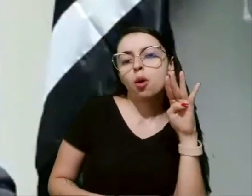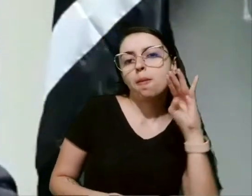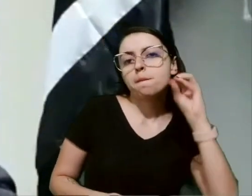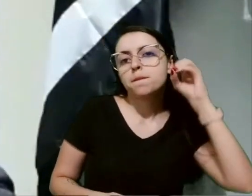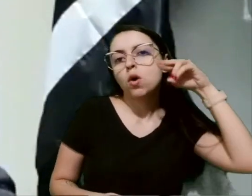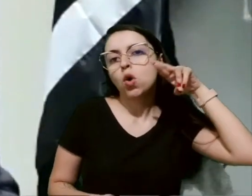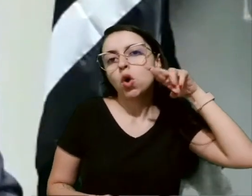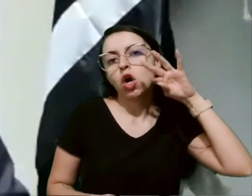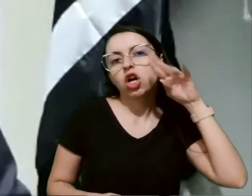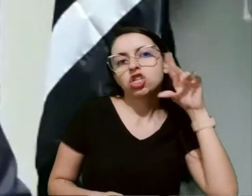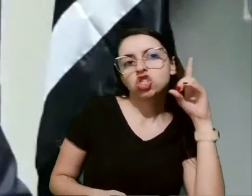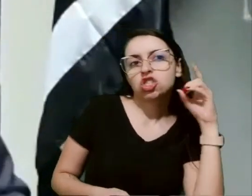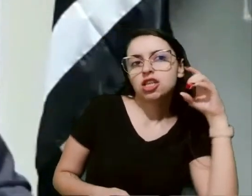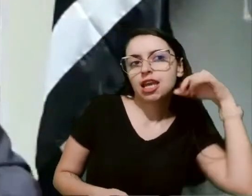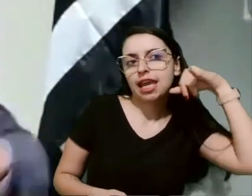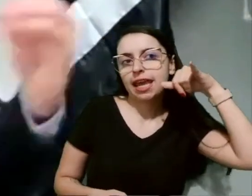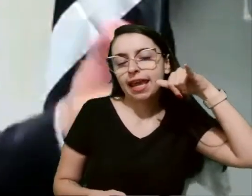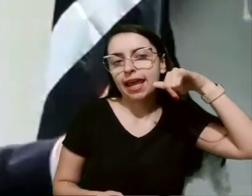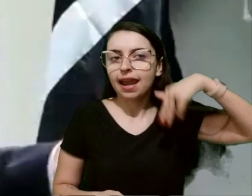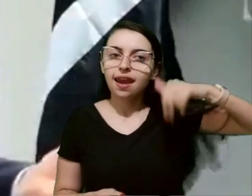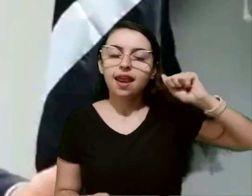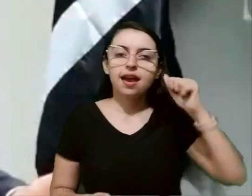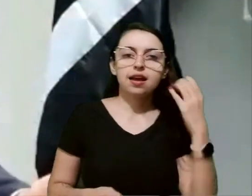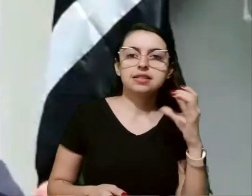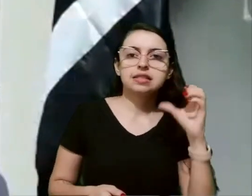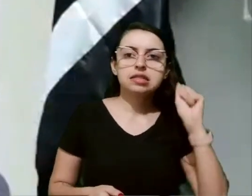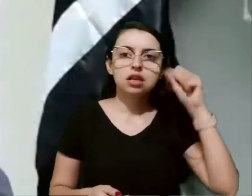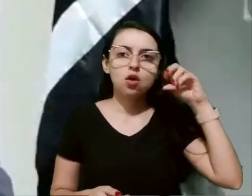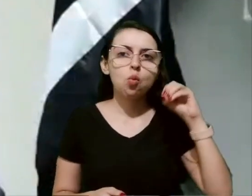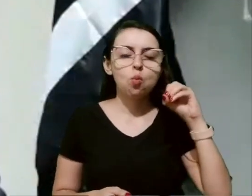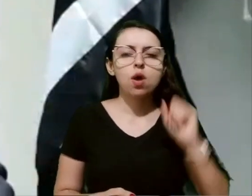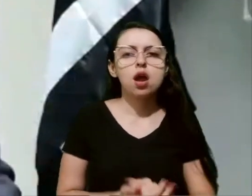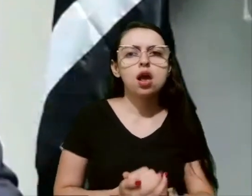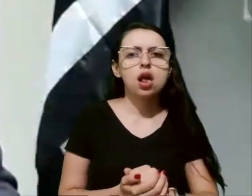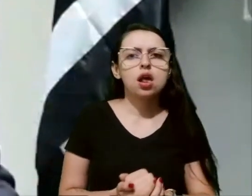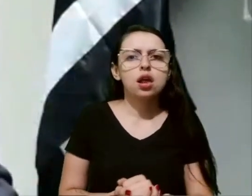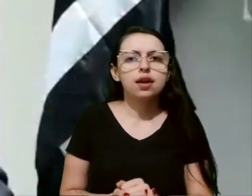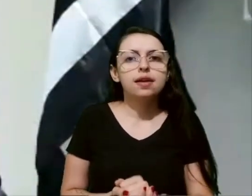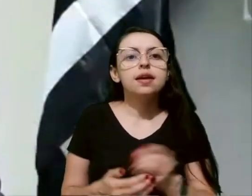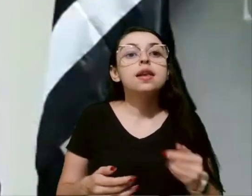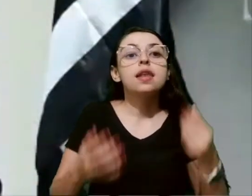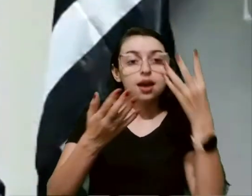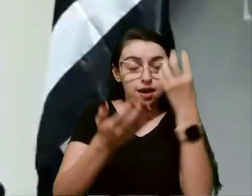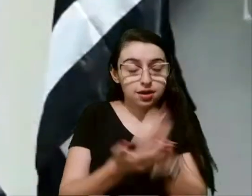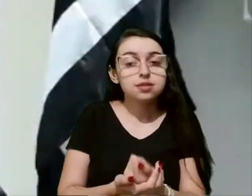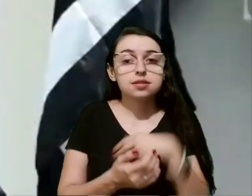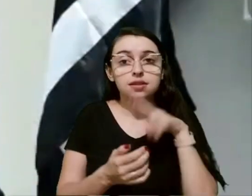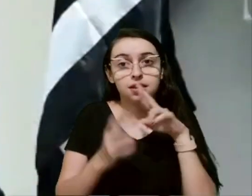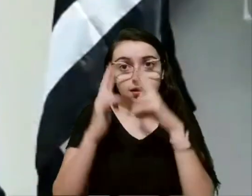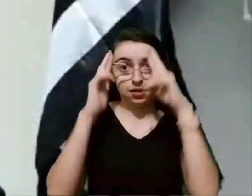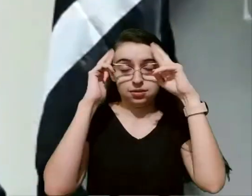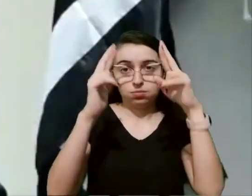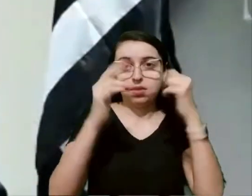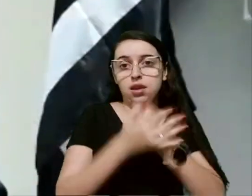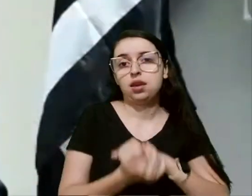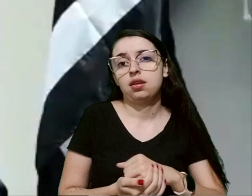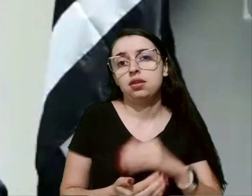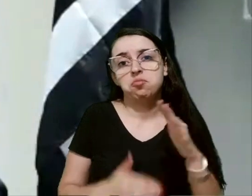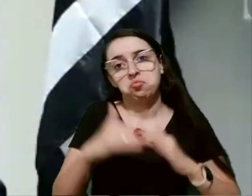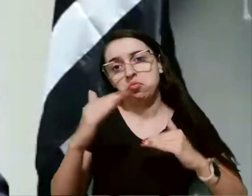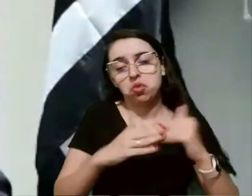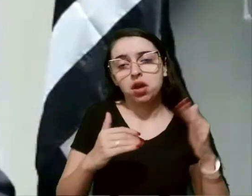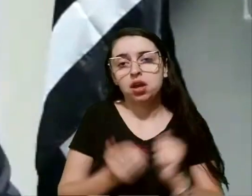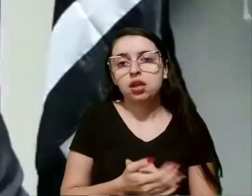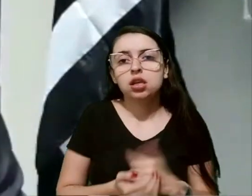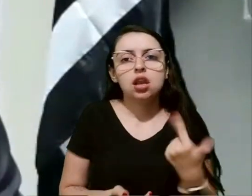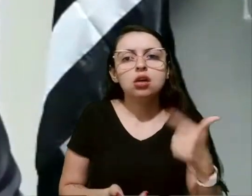né. O sujeito não tem um patrão no sentido clássico, mas ele obedece a alguma coisa que está lá. né?